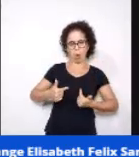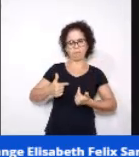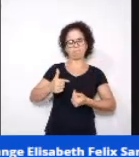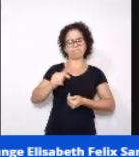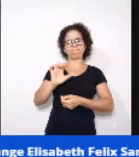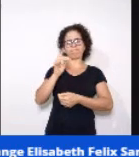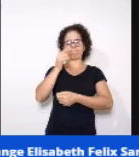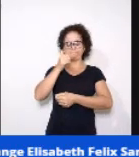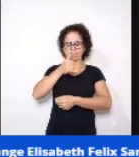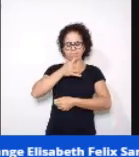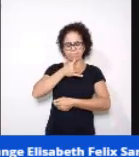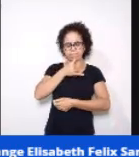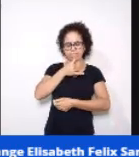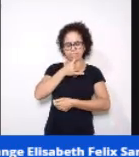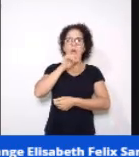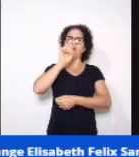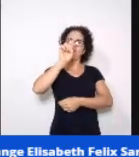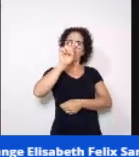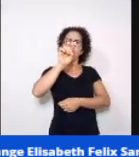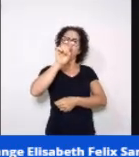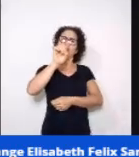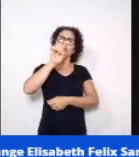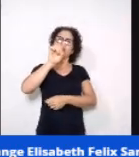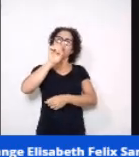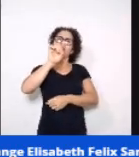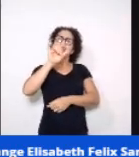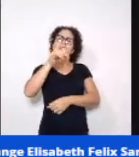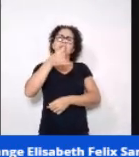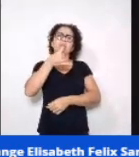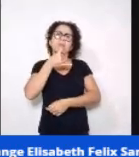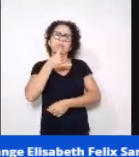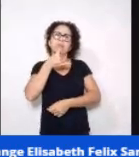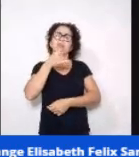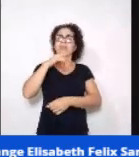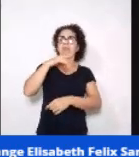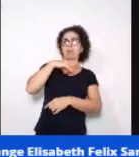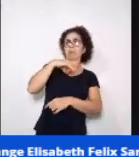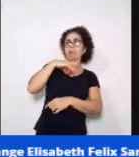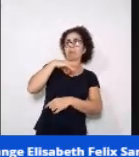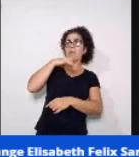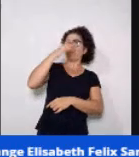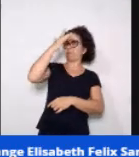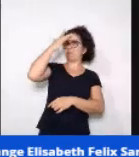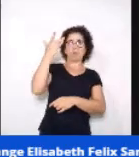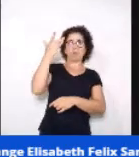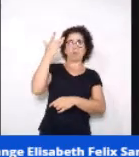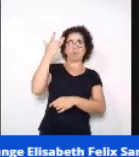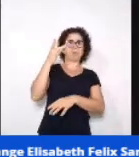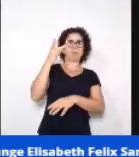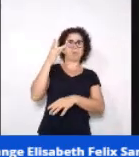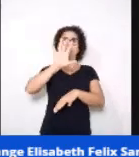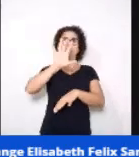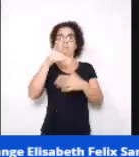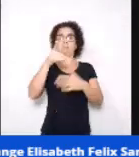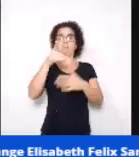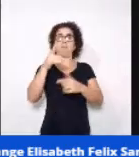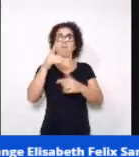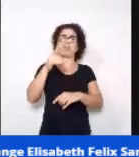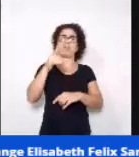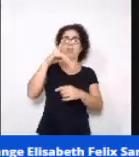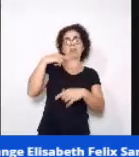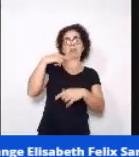está triste? Tem pessoas que não demonstram, tem pessoas que choram, tem pessoas que escrevem um texto, tem pessoas que escrevem